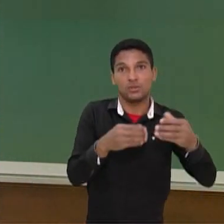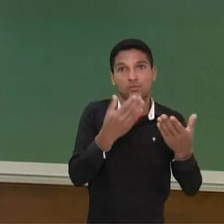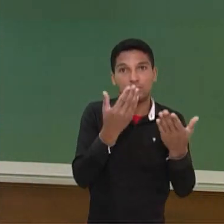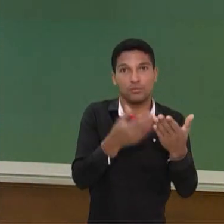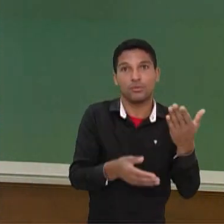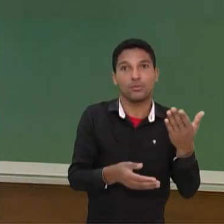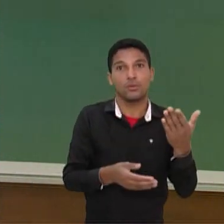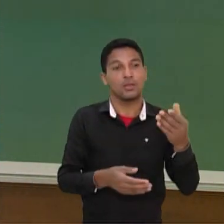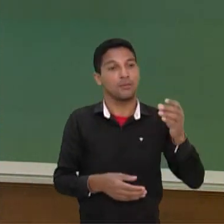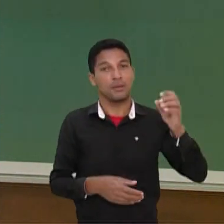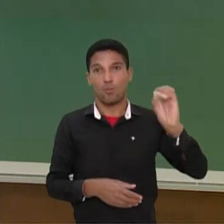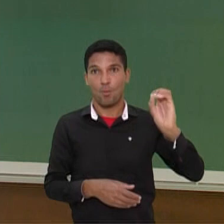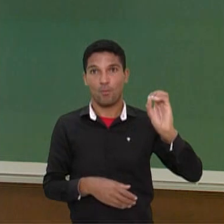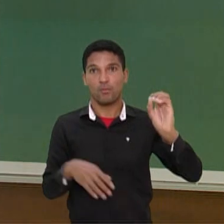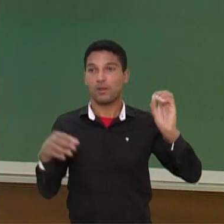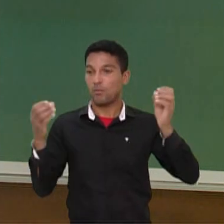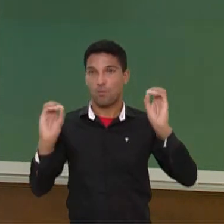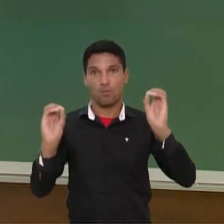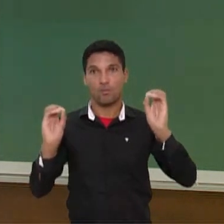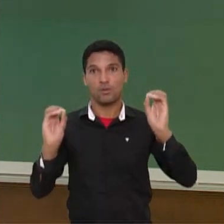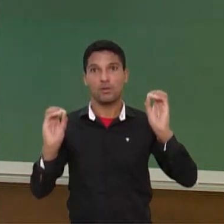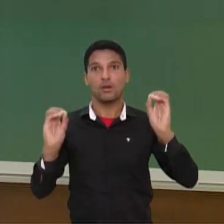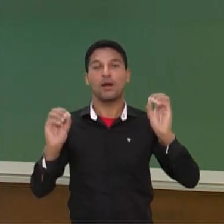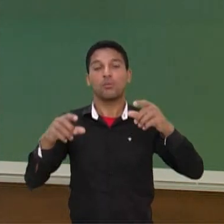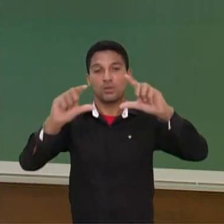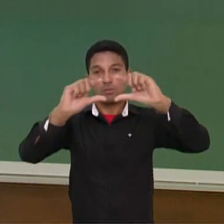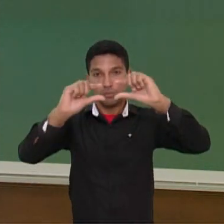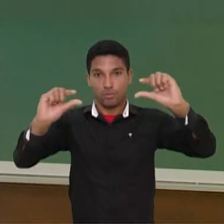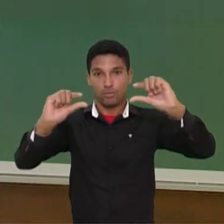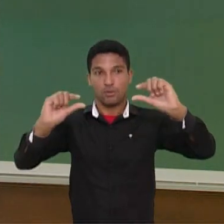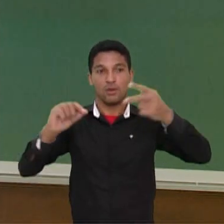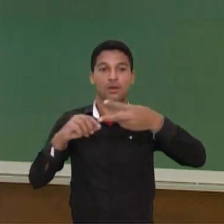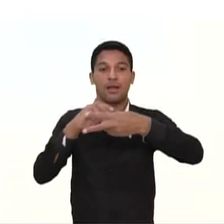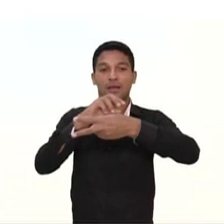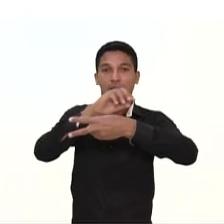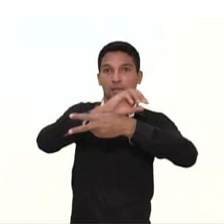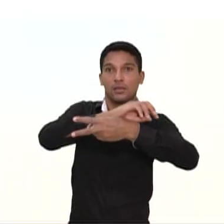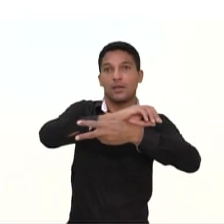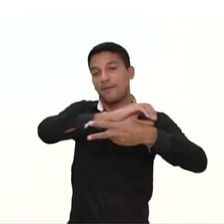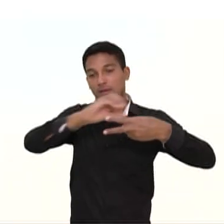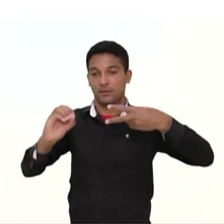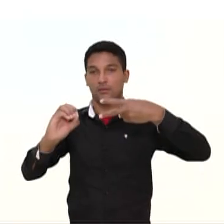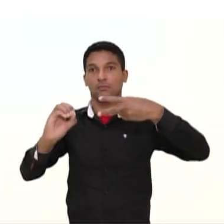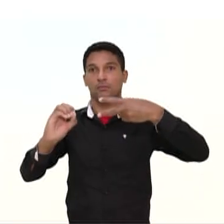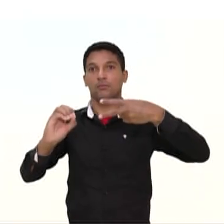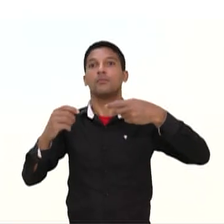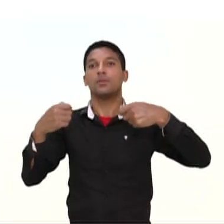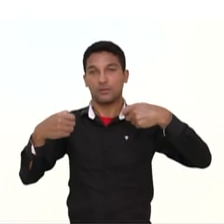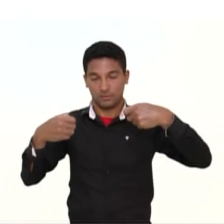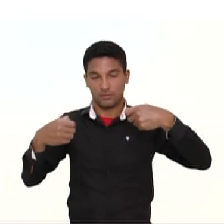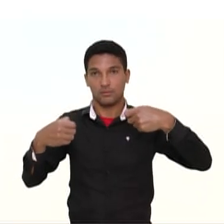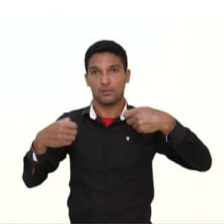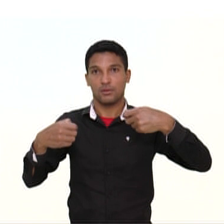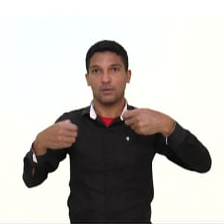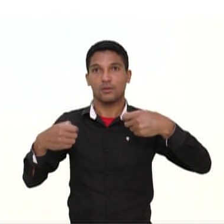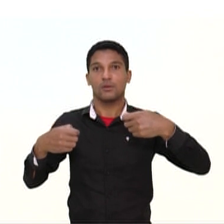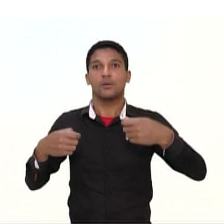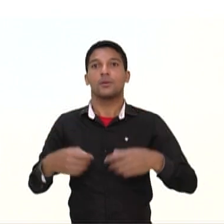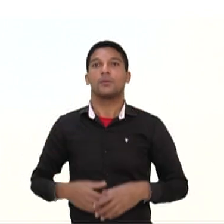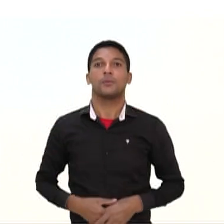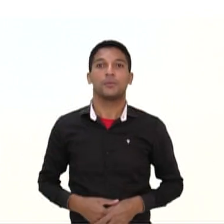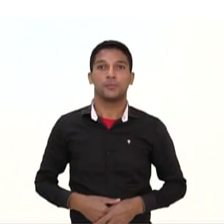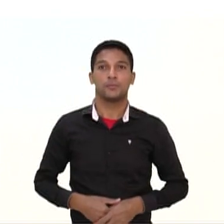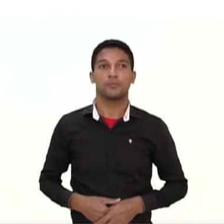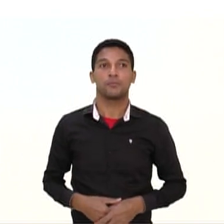zero, tá? Para que não tenha lucro nem prejuízo, pega a tua função igual a zero sempre, ok? E aqui eu tenho uma equação do